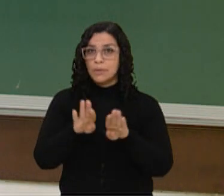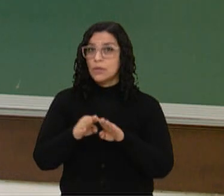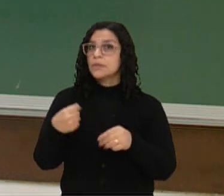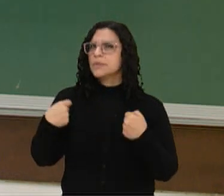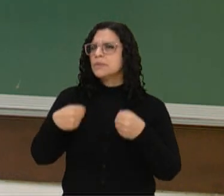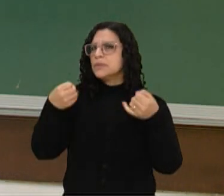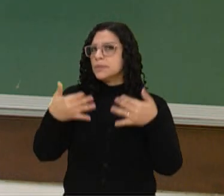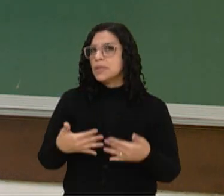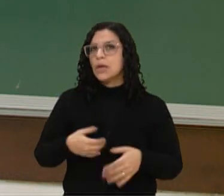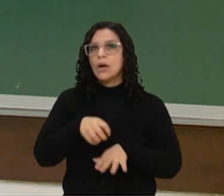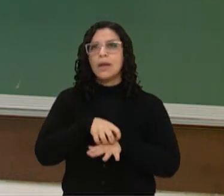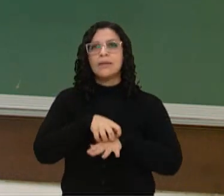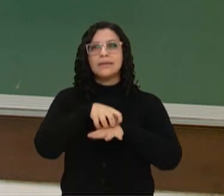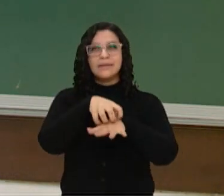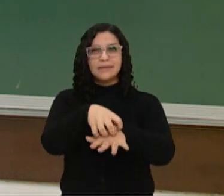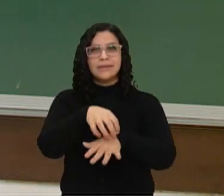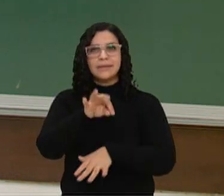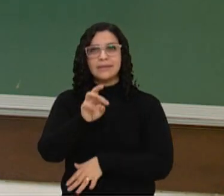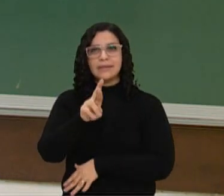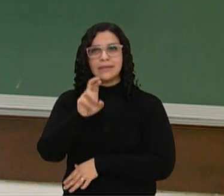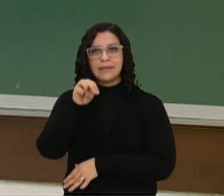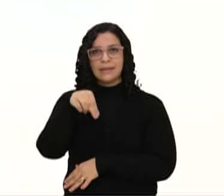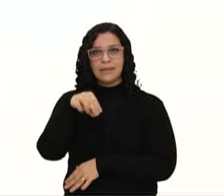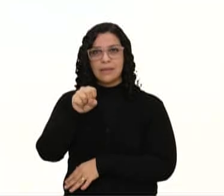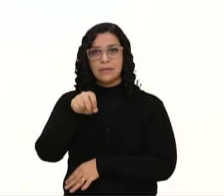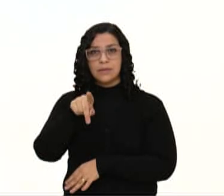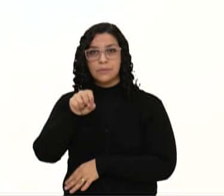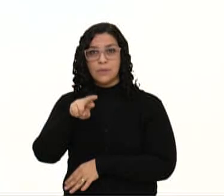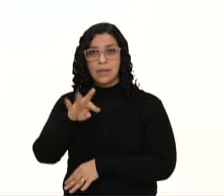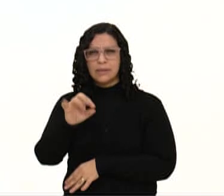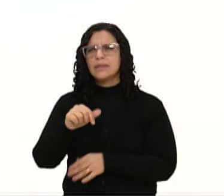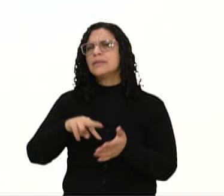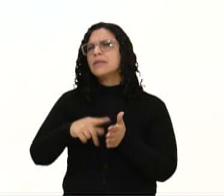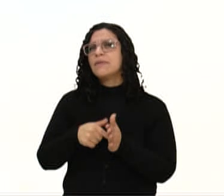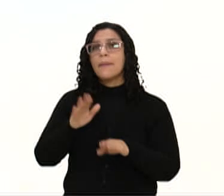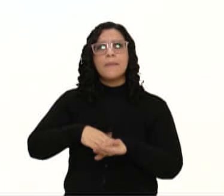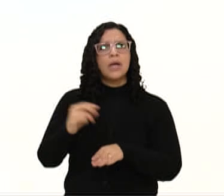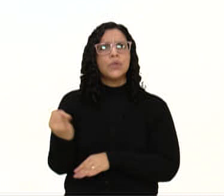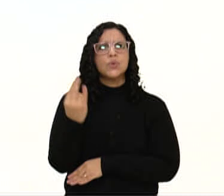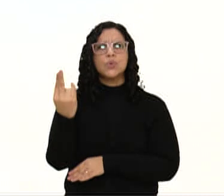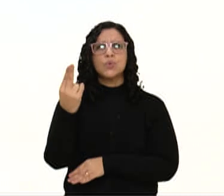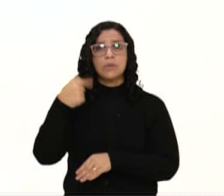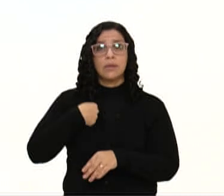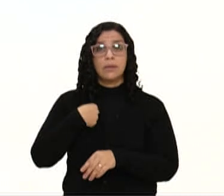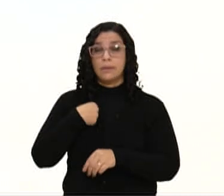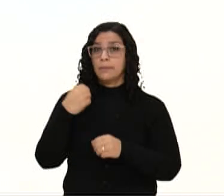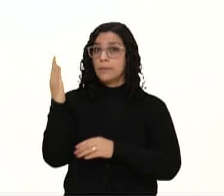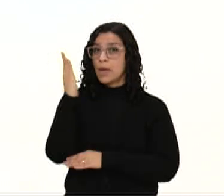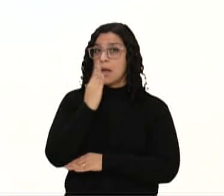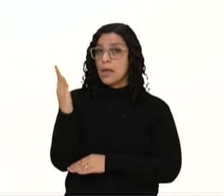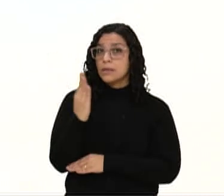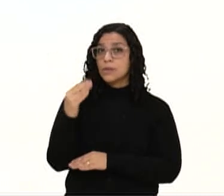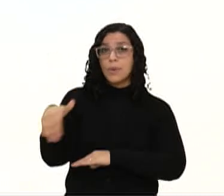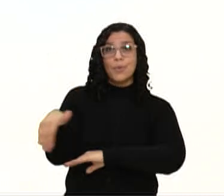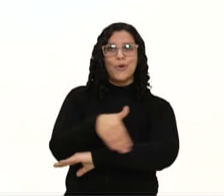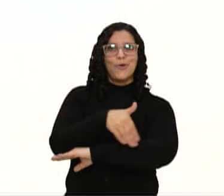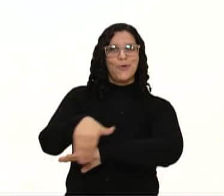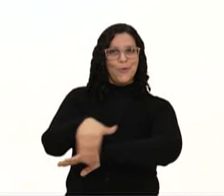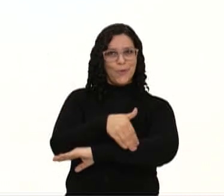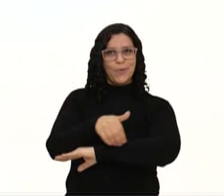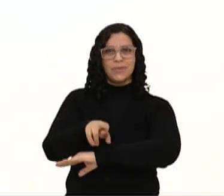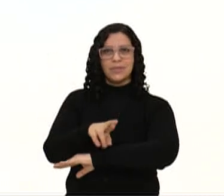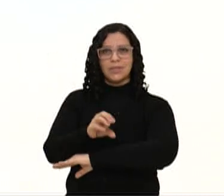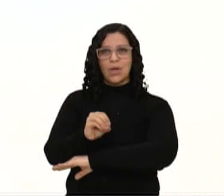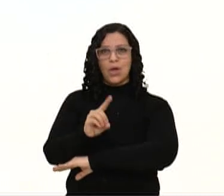que tratar. Nós temos os meios de transporte. O que é mais usado no Brasil? São as rodovias,